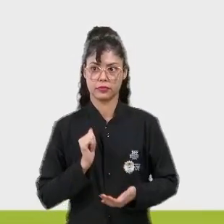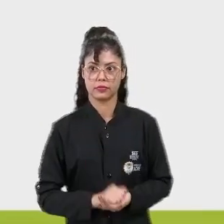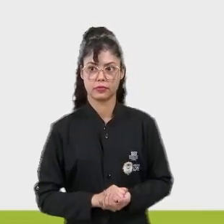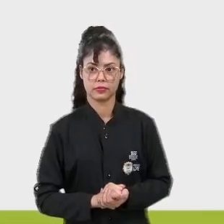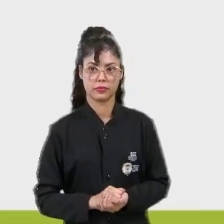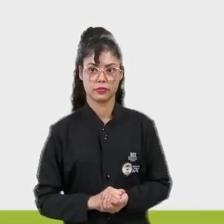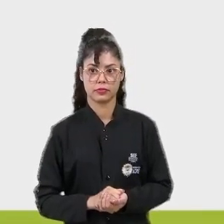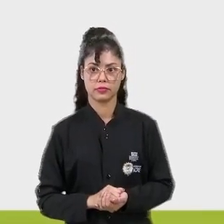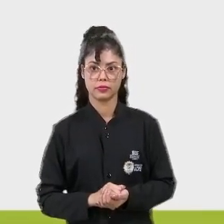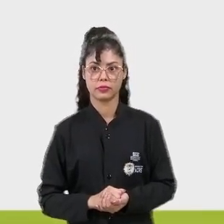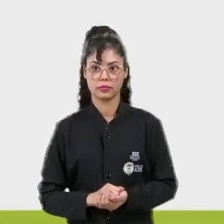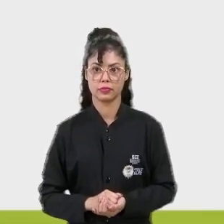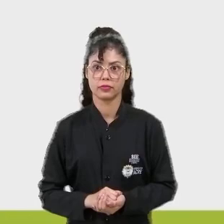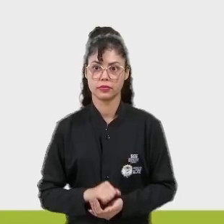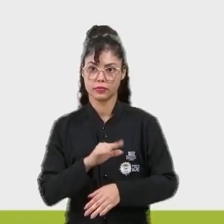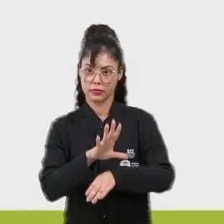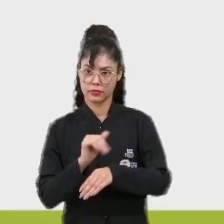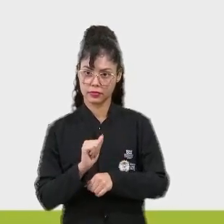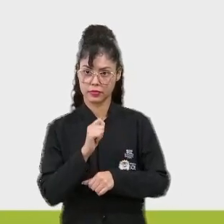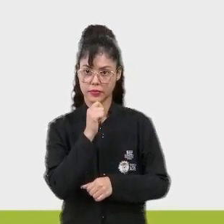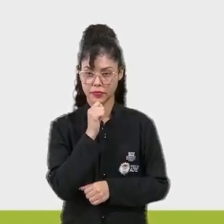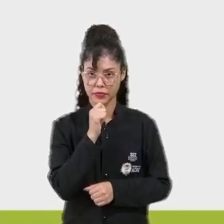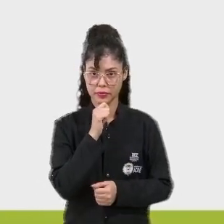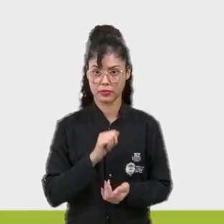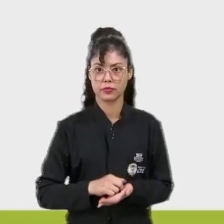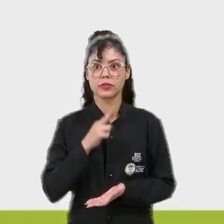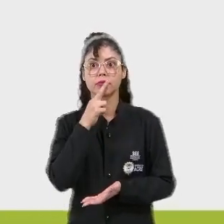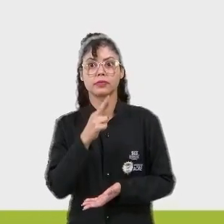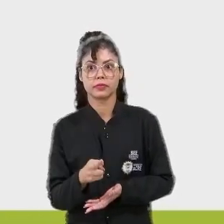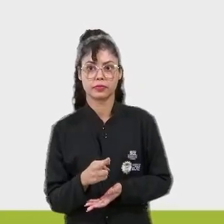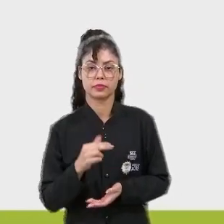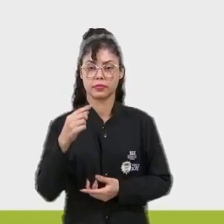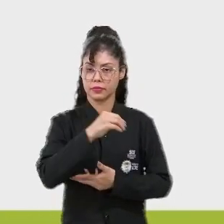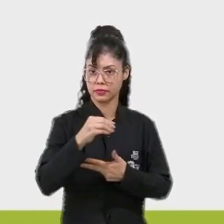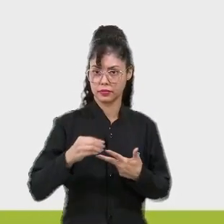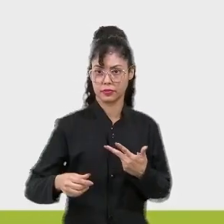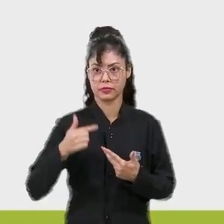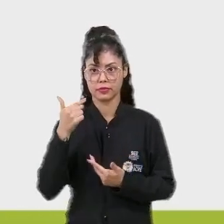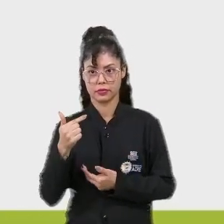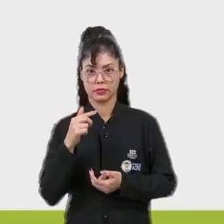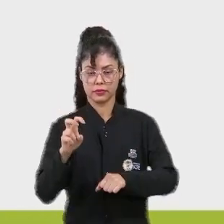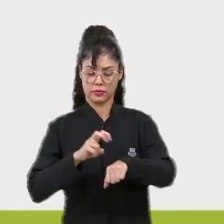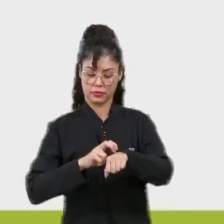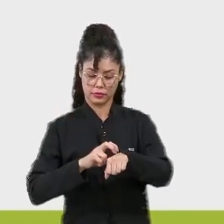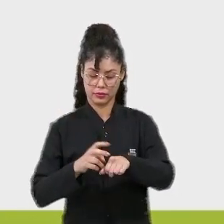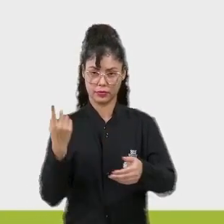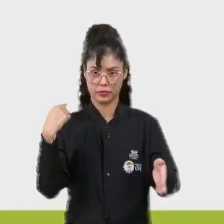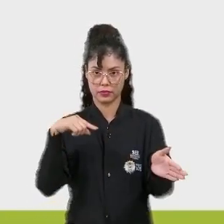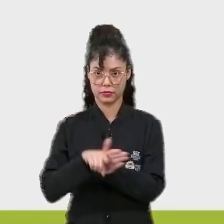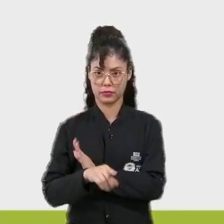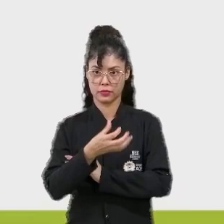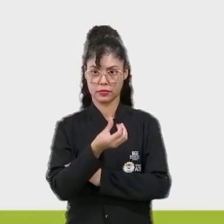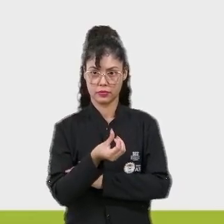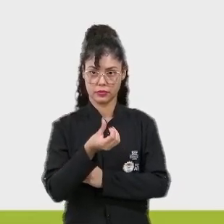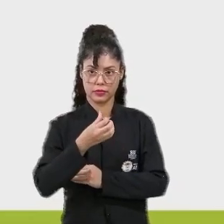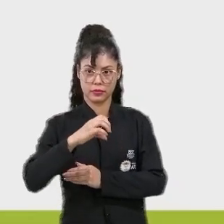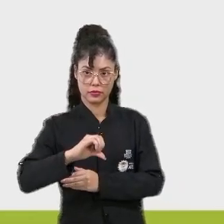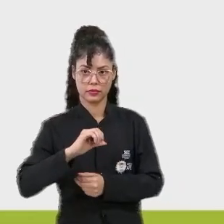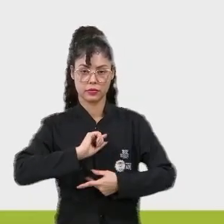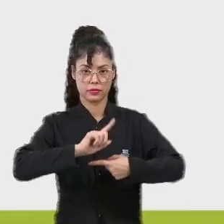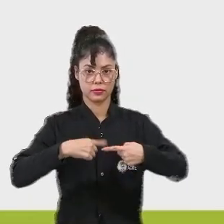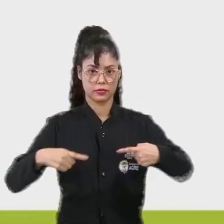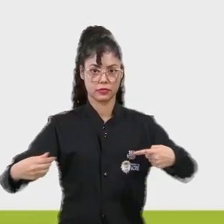sistema Farias Brito, pegue aí o livro Resolva Enem 2, é o nosso livro verde, questão 69,